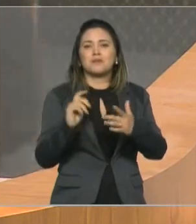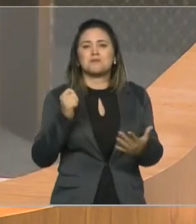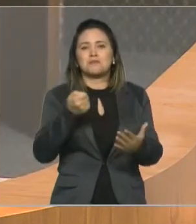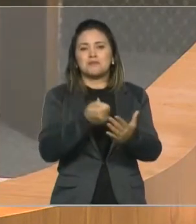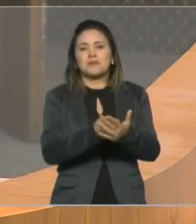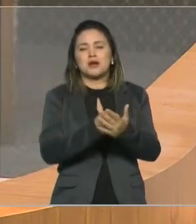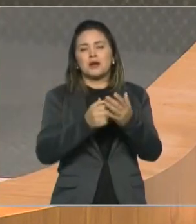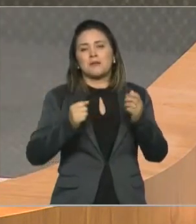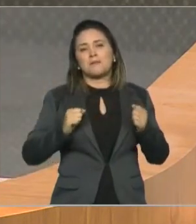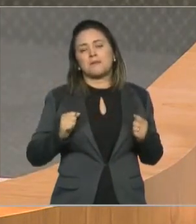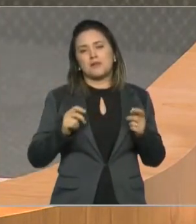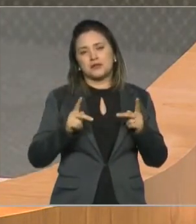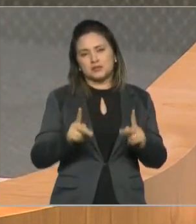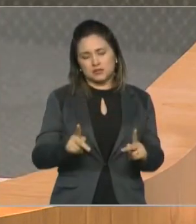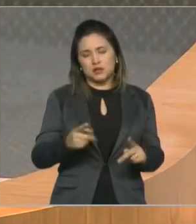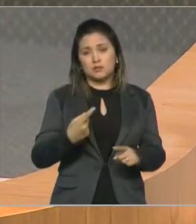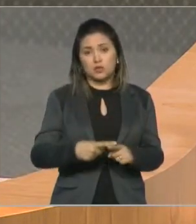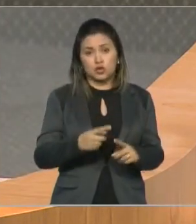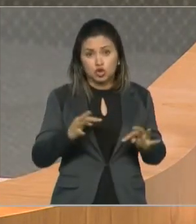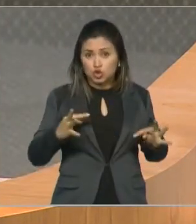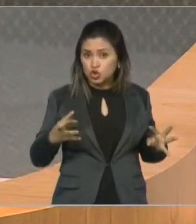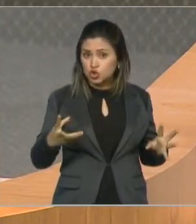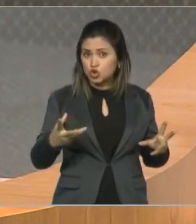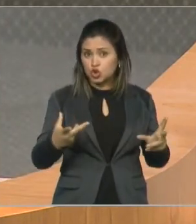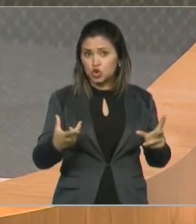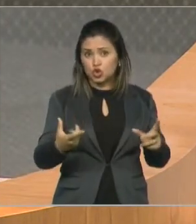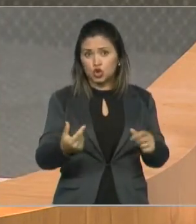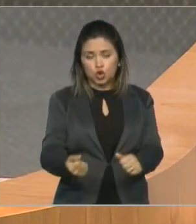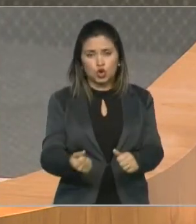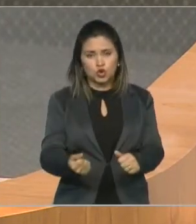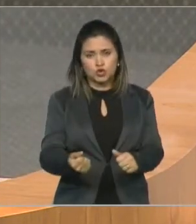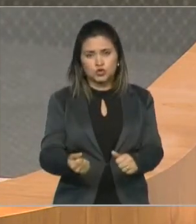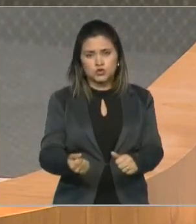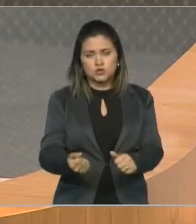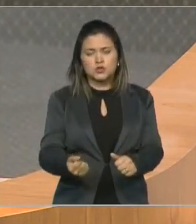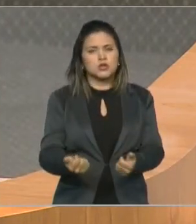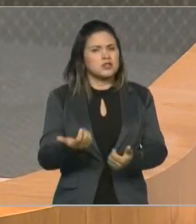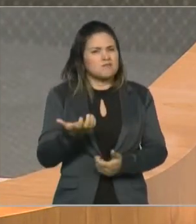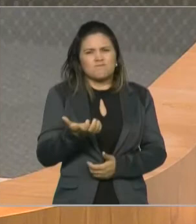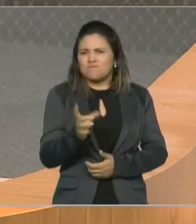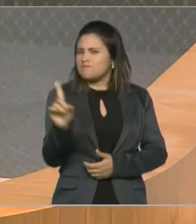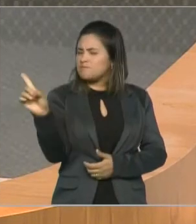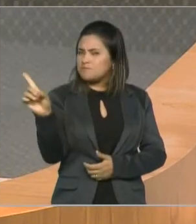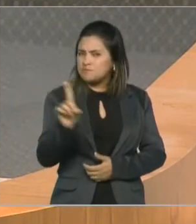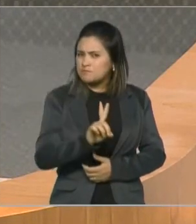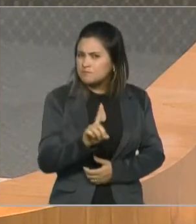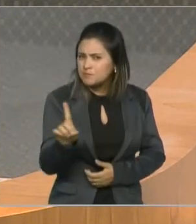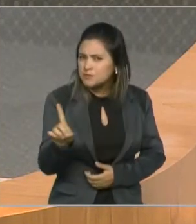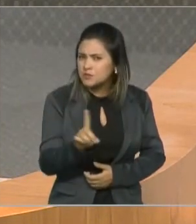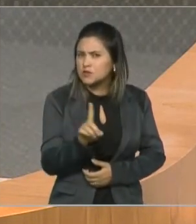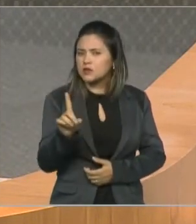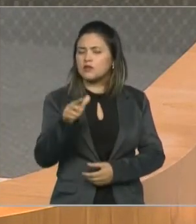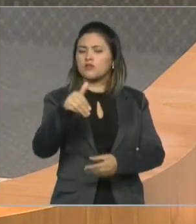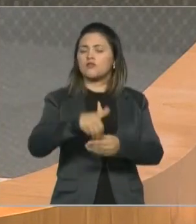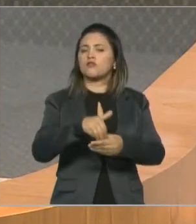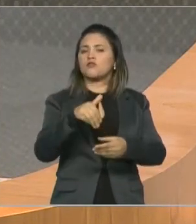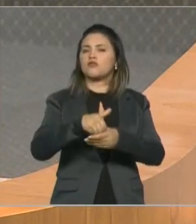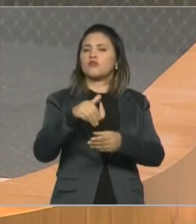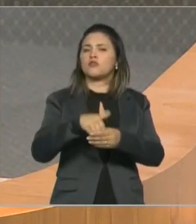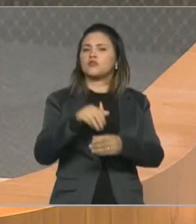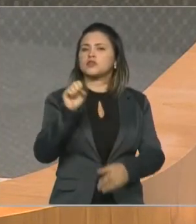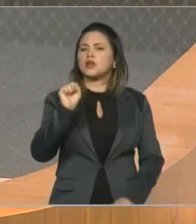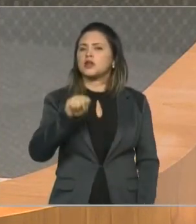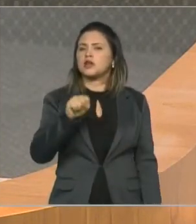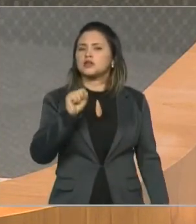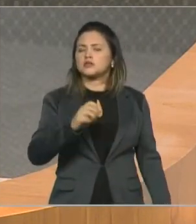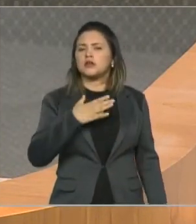aposentadoria, porque todos cruzaram os braços aos servidores do Estado do Maranhão quando tiveram a oportunidade de deixar clara a situação